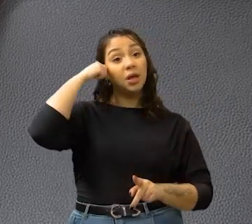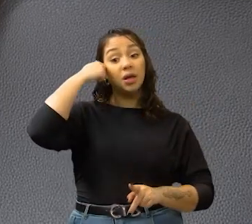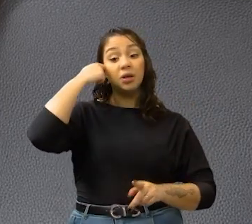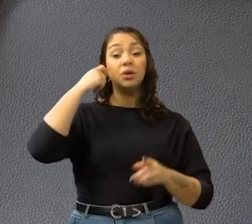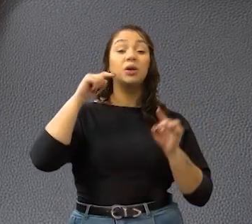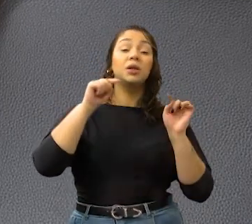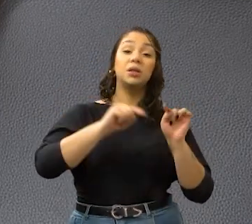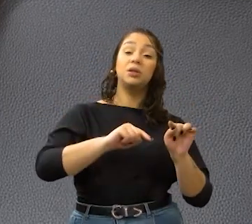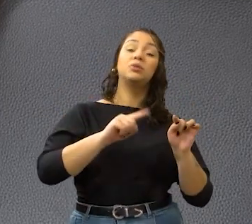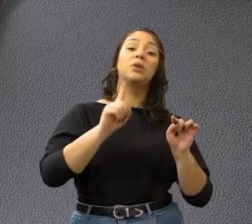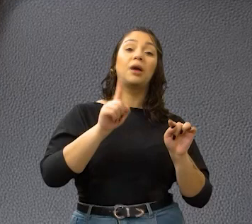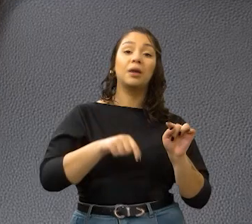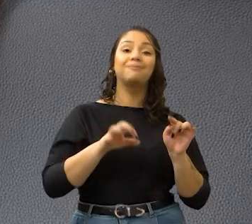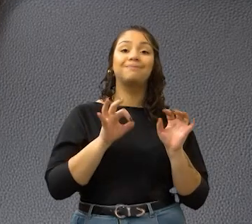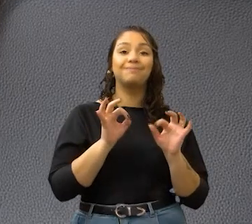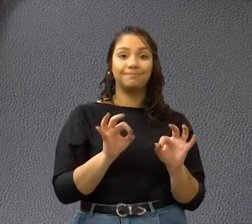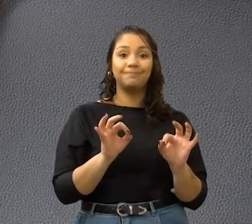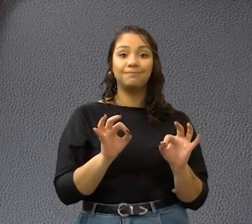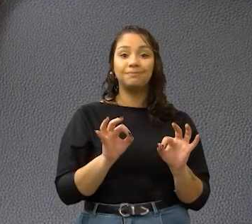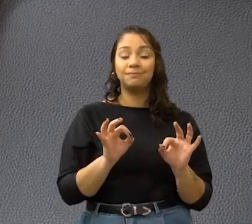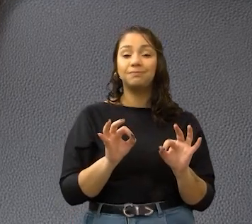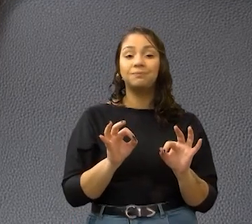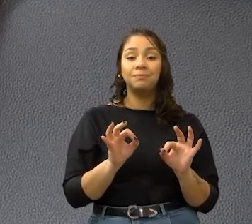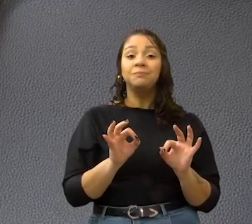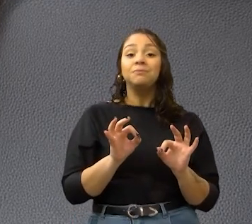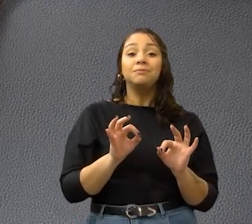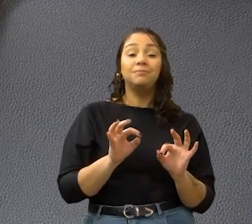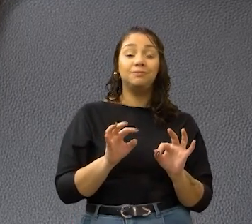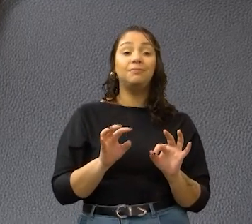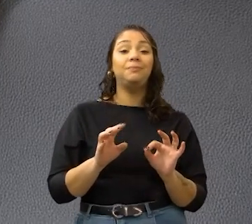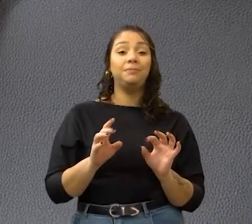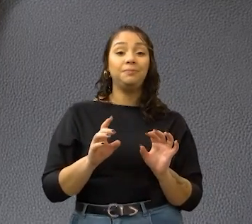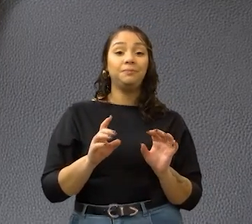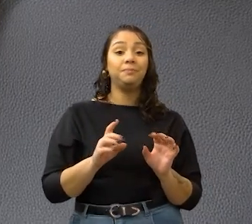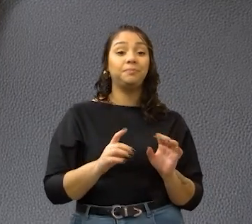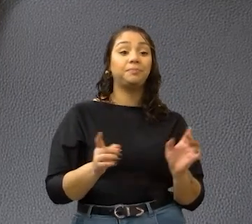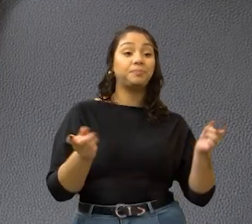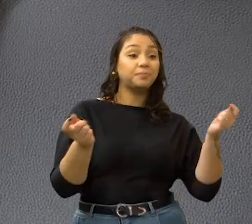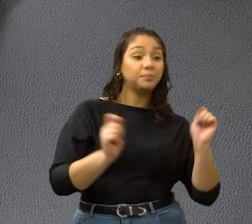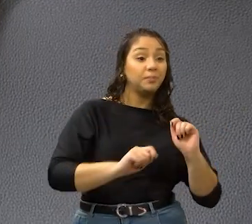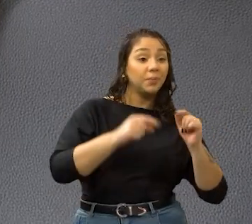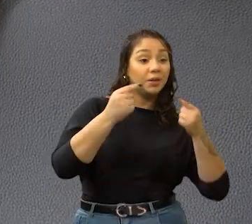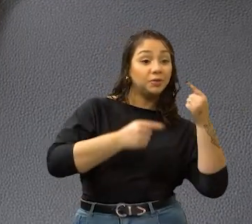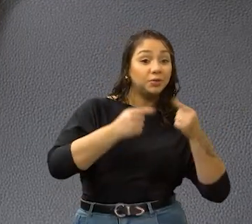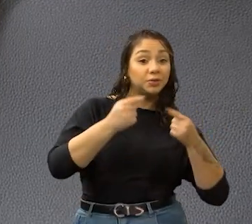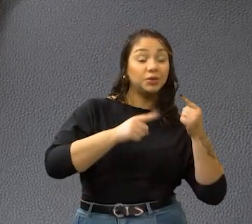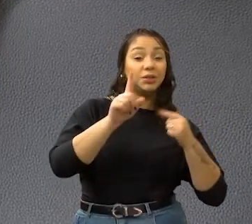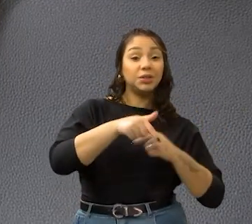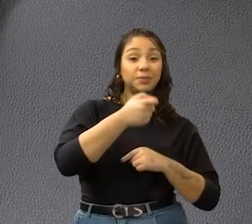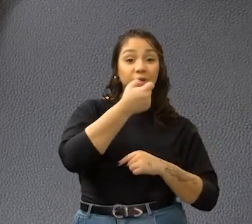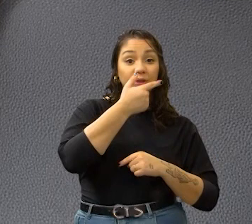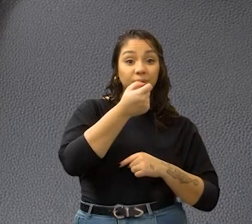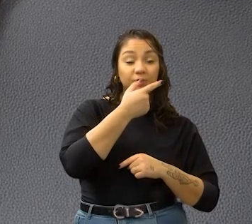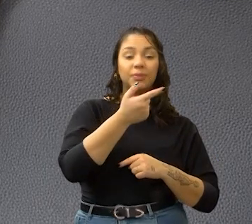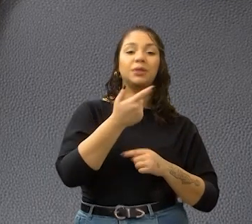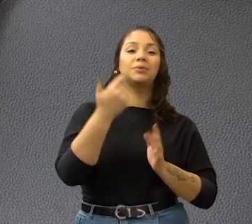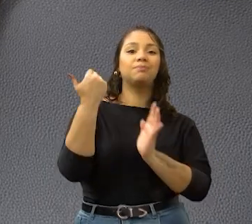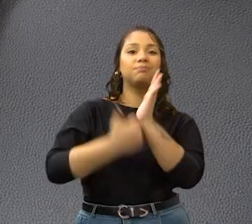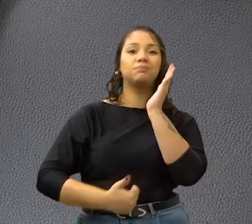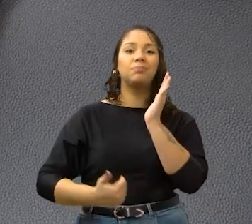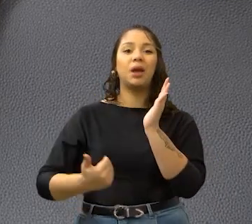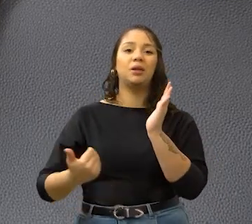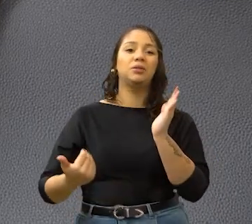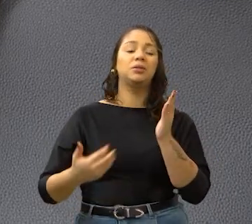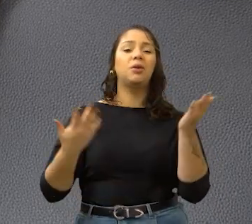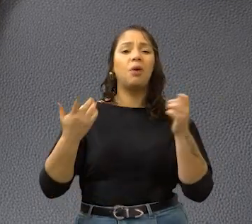negra, isso é justamente quem tira a possibilidade da gente discutir amplamente isso enquanto medicamento. E eu